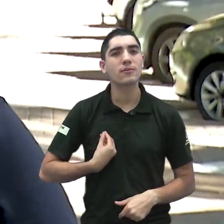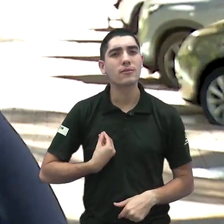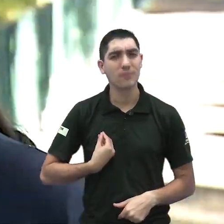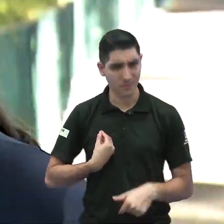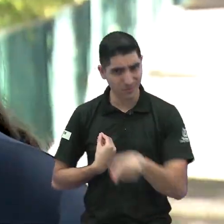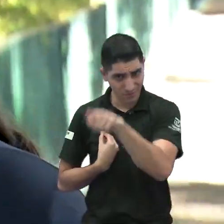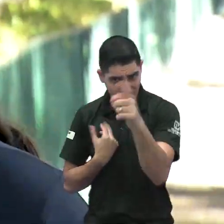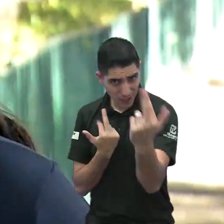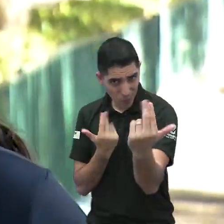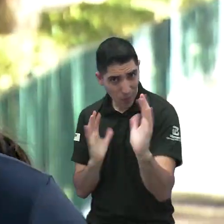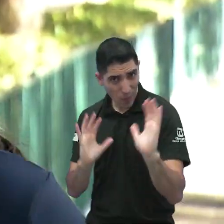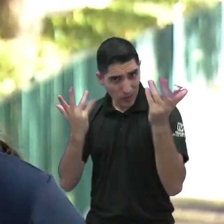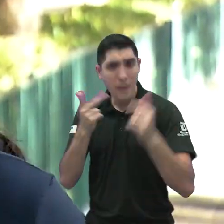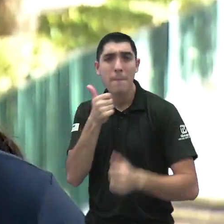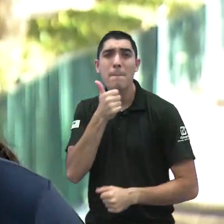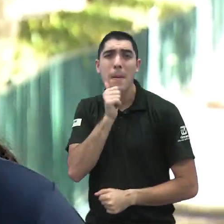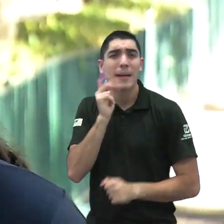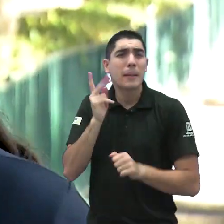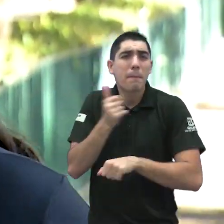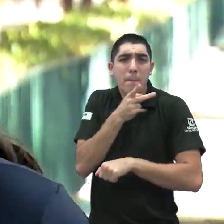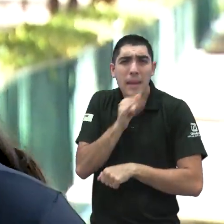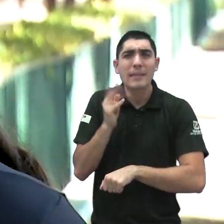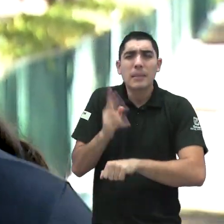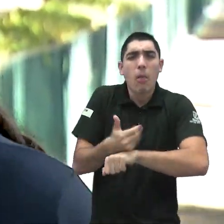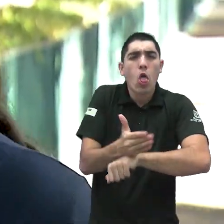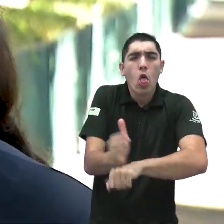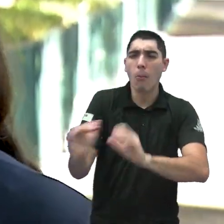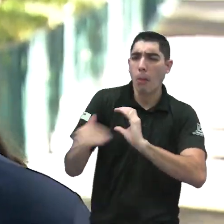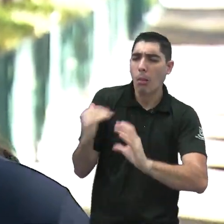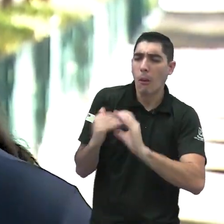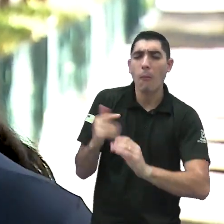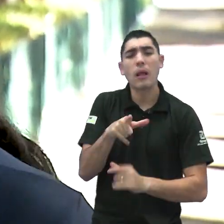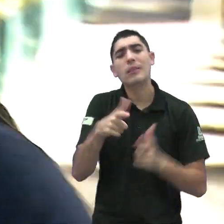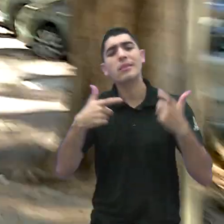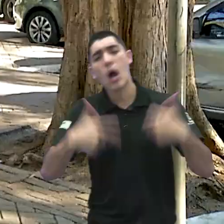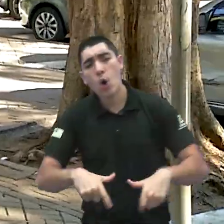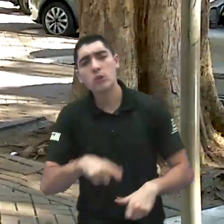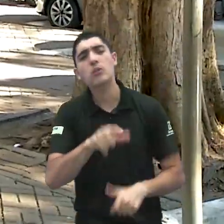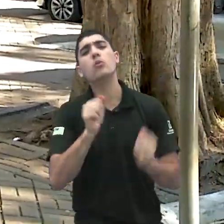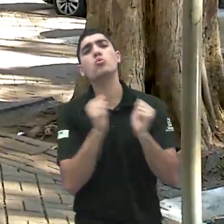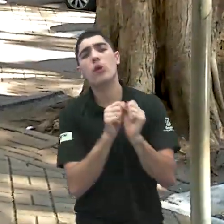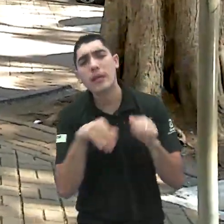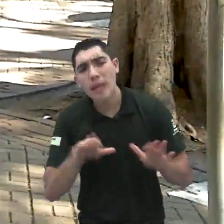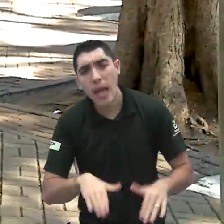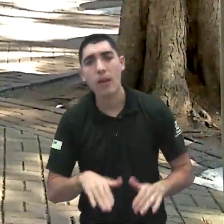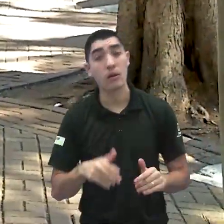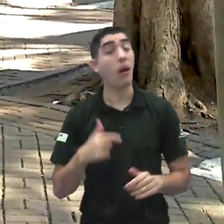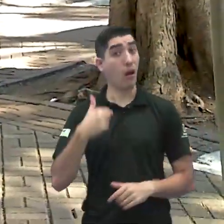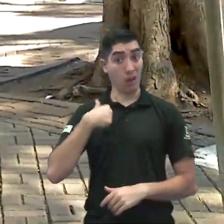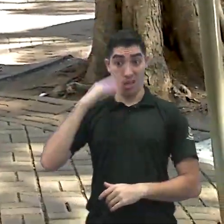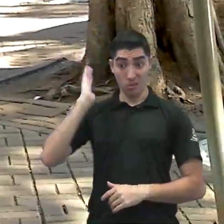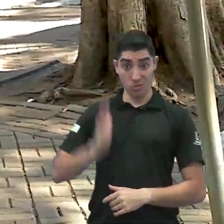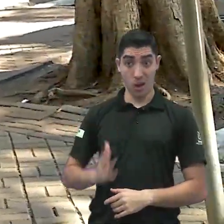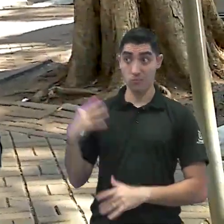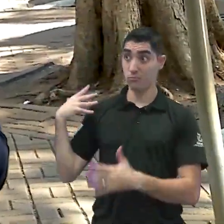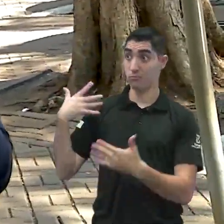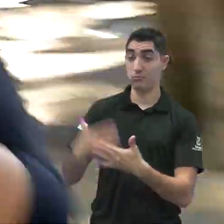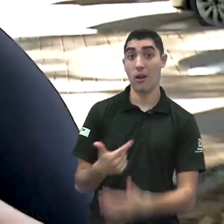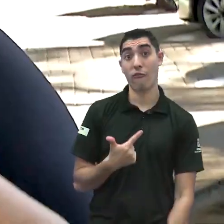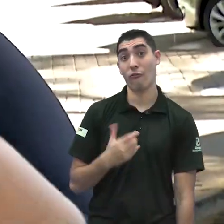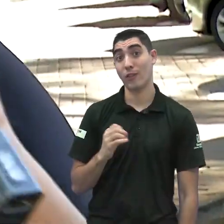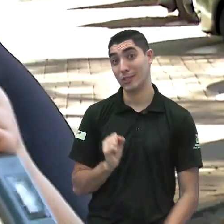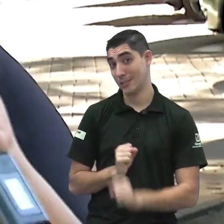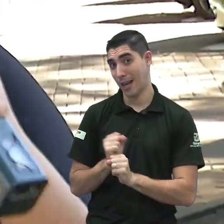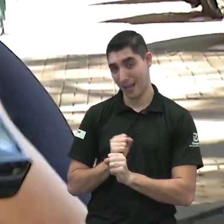vocês também é assim? O pai e a mãe de vocês toda hora mandando mensagem, querendo saber com quem e onde vocês estão? Porque olha, comigo é assim, já vai fazer 20 anos,